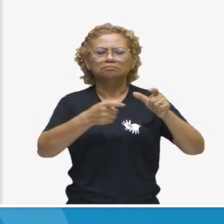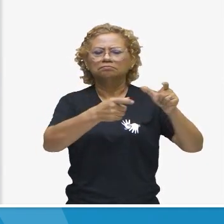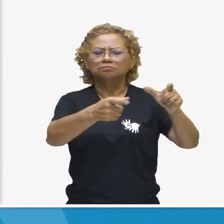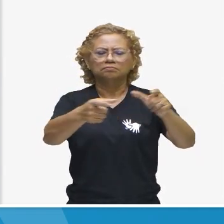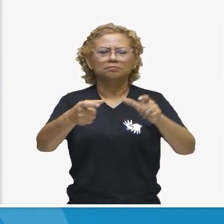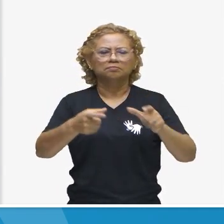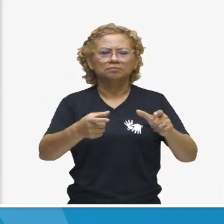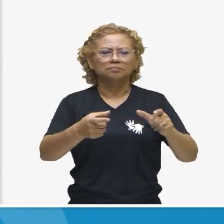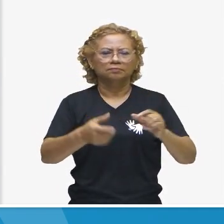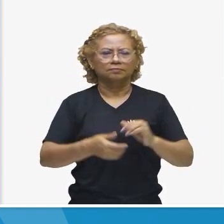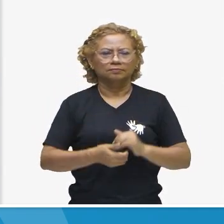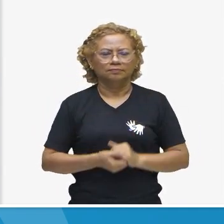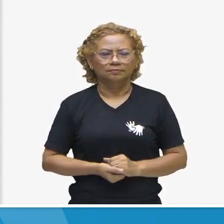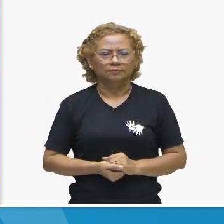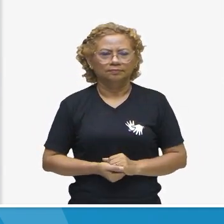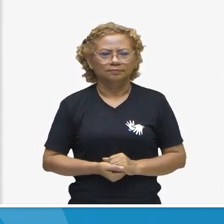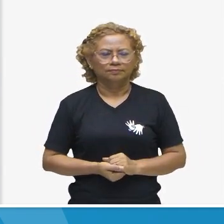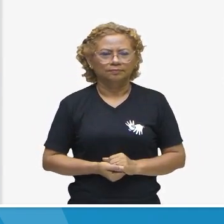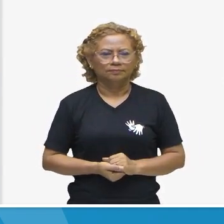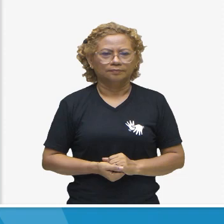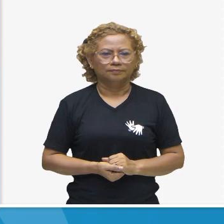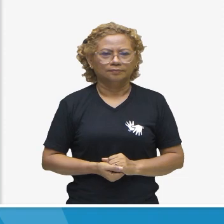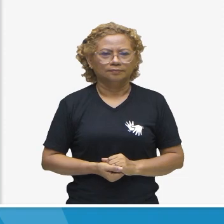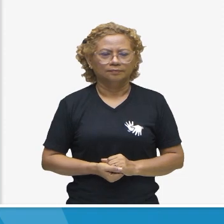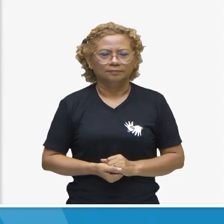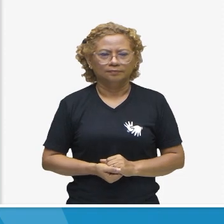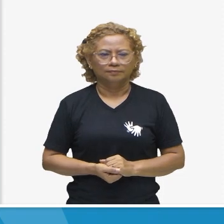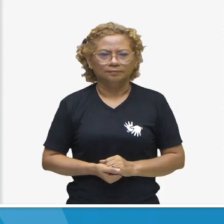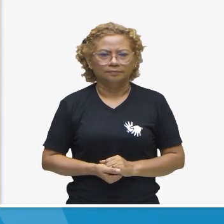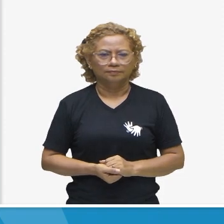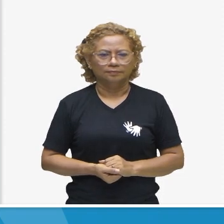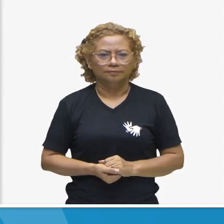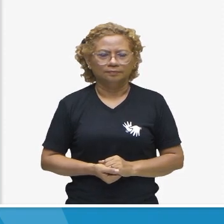Sobre, olha só, eu tenho aqui um ponto